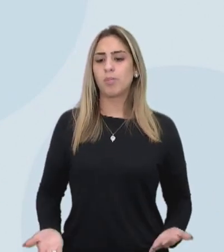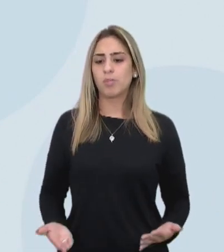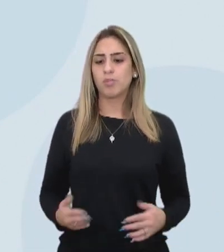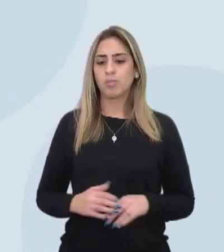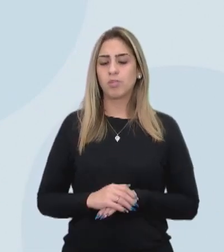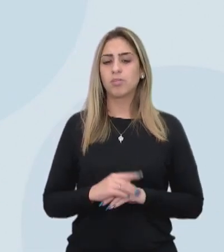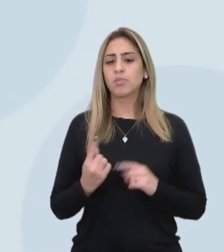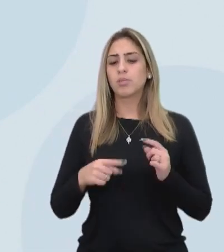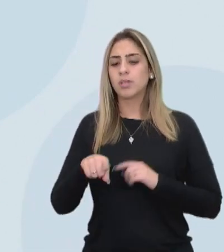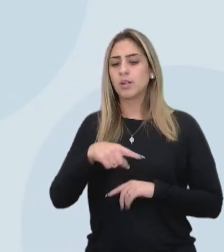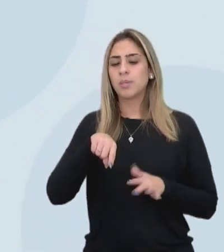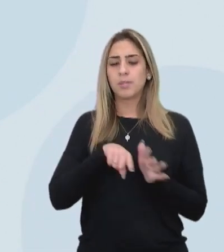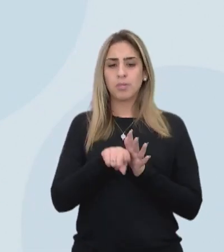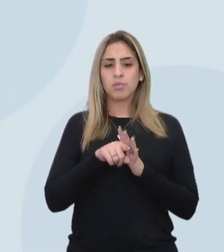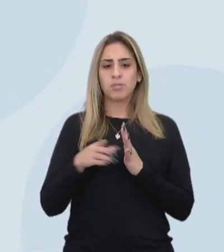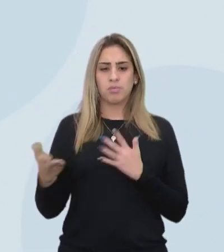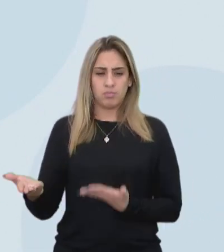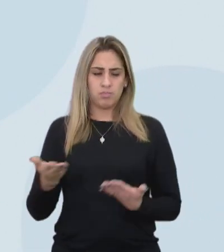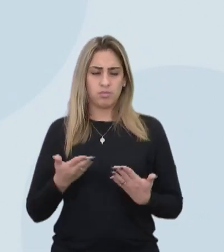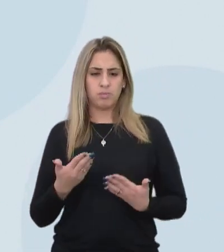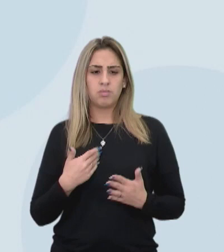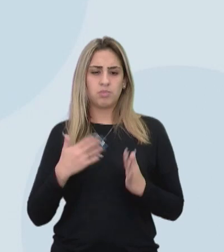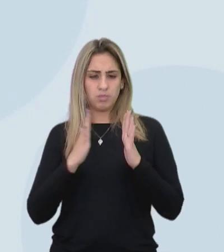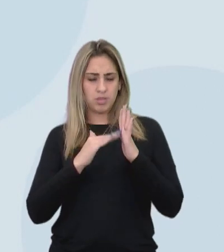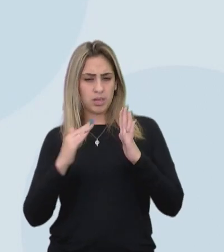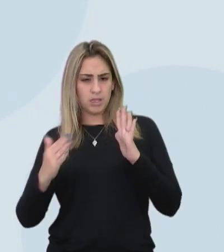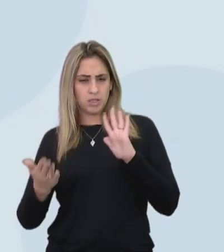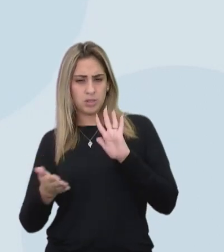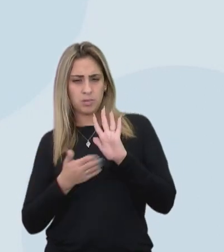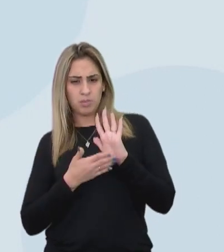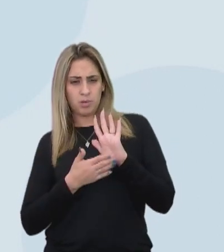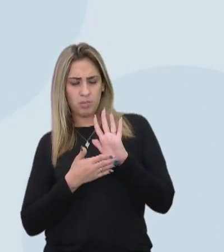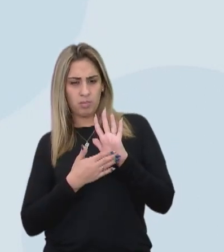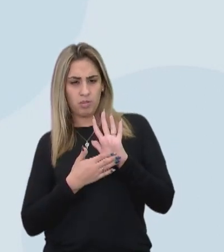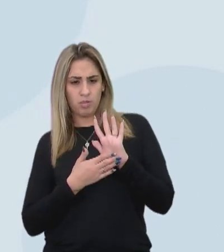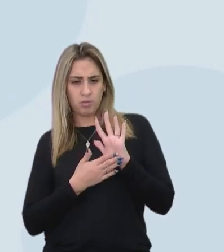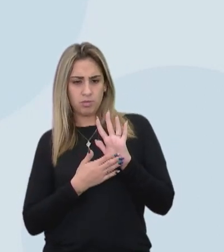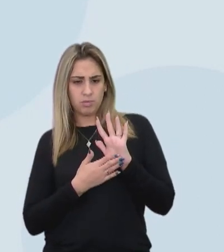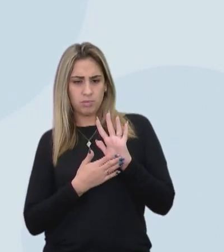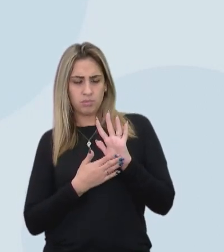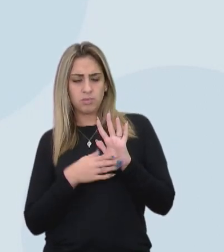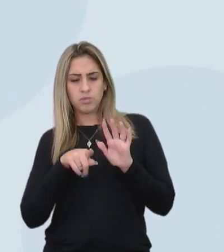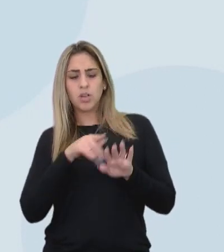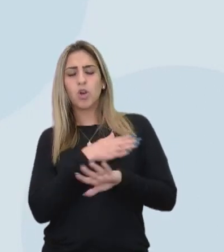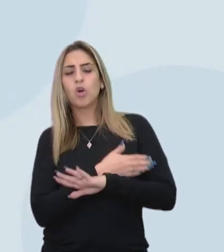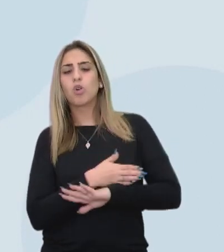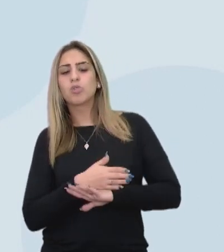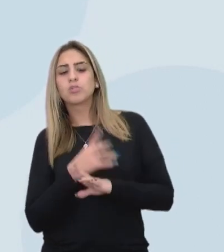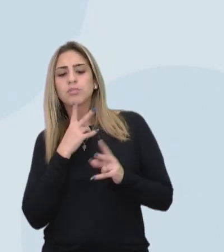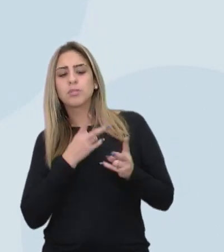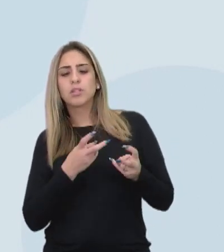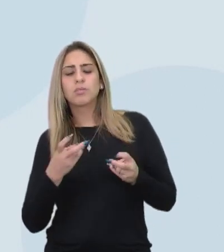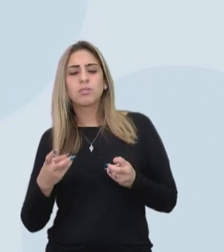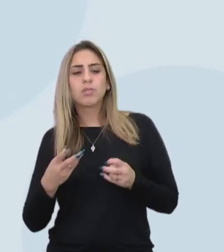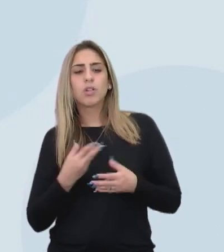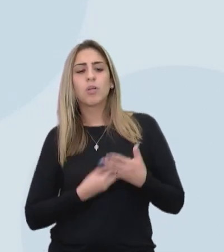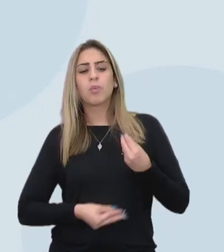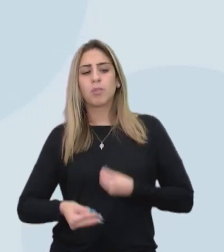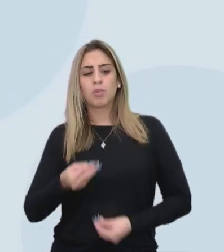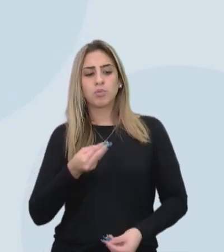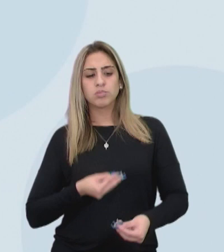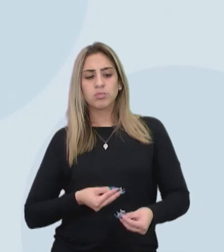essas perguntas que vão trazendo para a gente. Que estéticas propostas pelos veículos midiáticos você costuma consumir, compartilhar